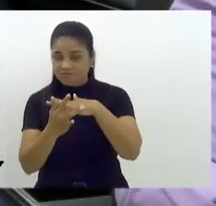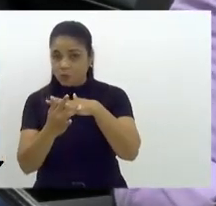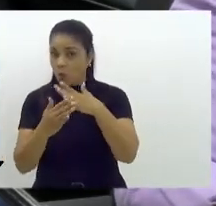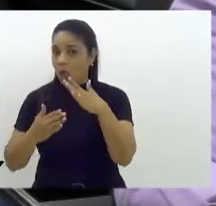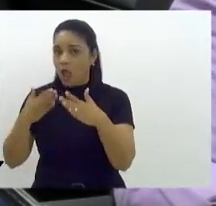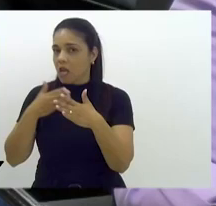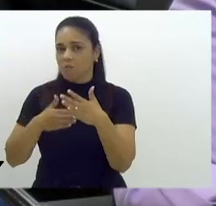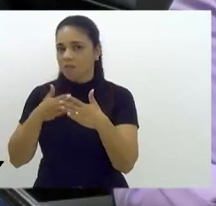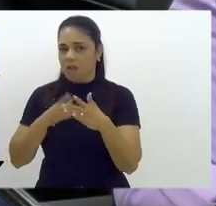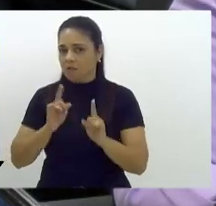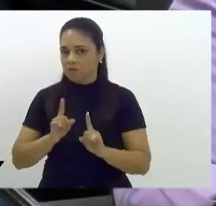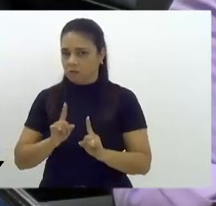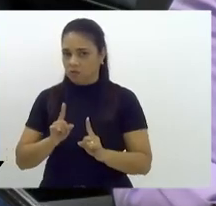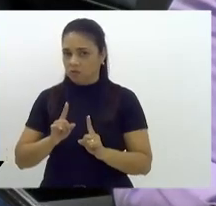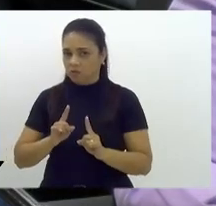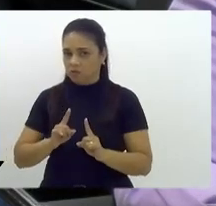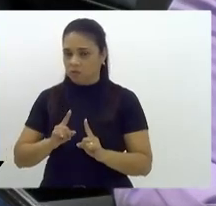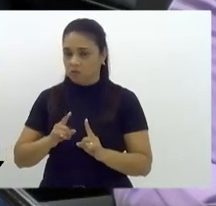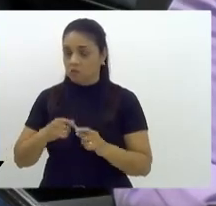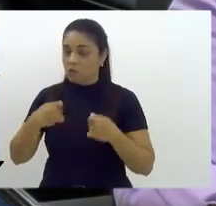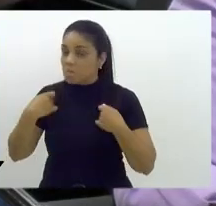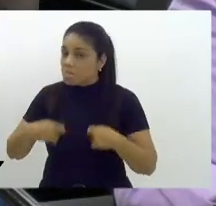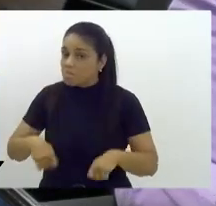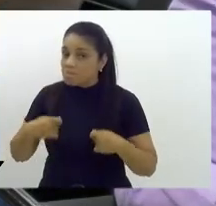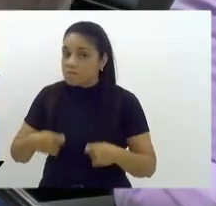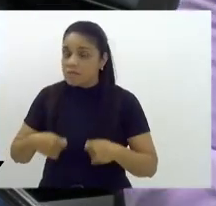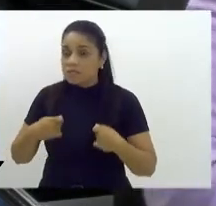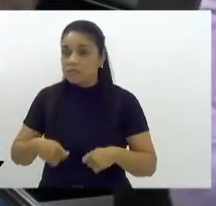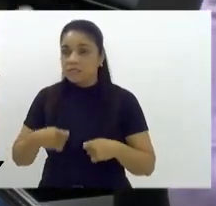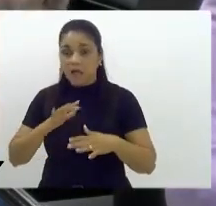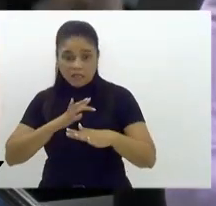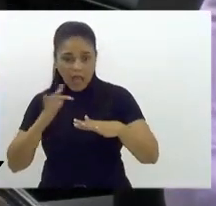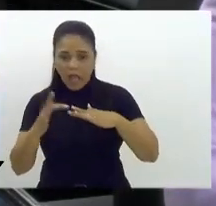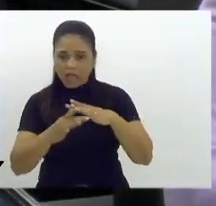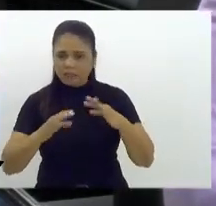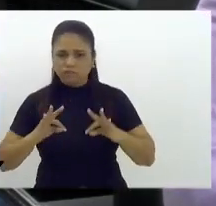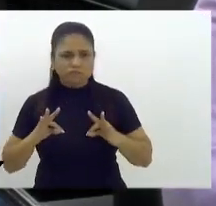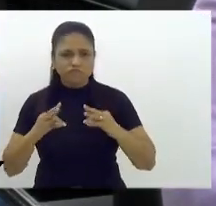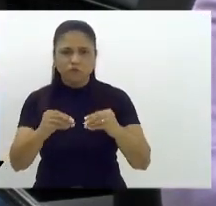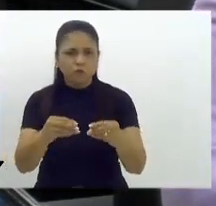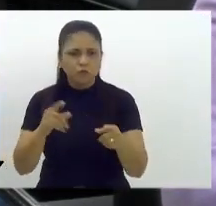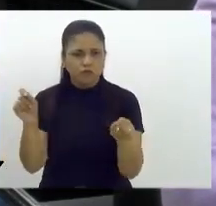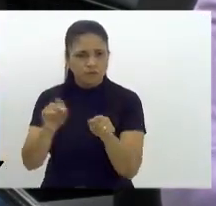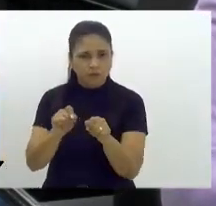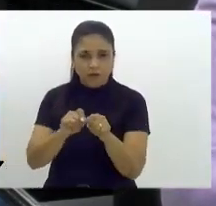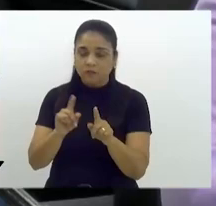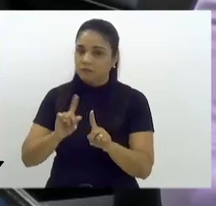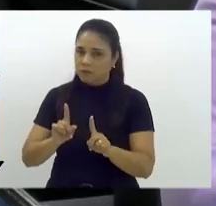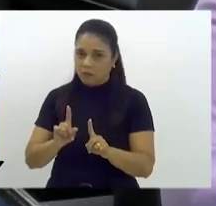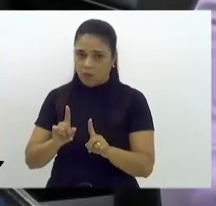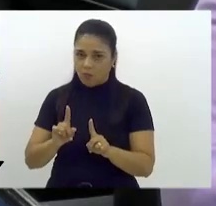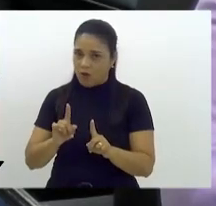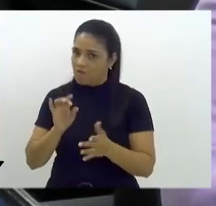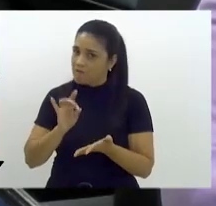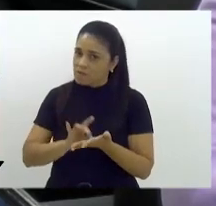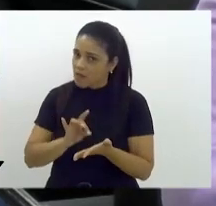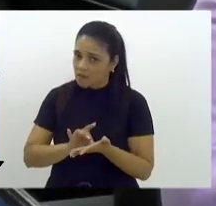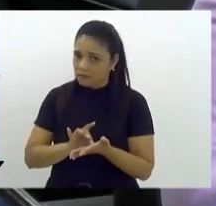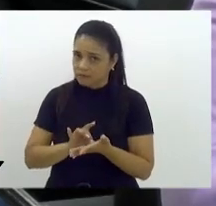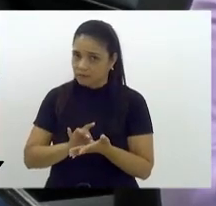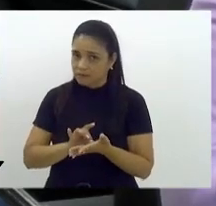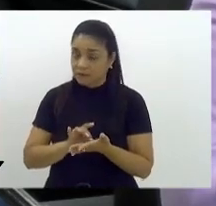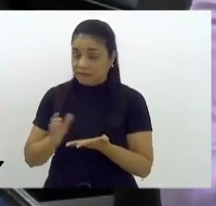ilimitado a gente precisa sair desse lugar a rede você pode fazer tudo a qualquer momento não é verdade não é verdade